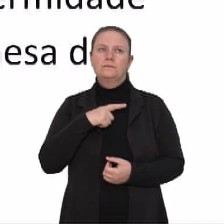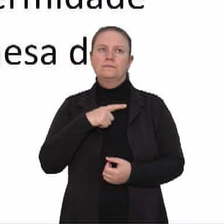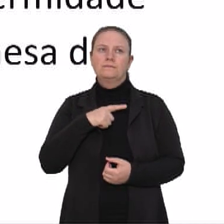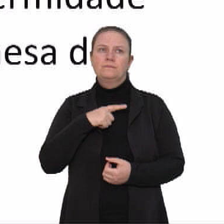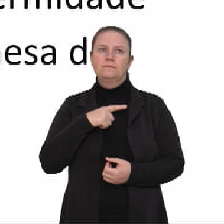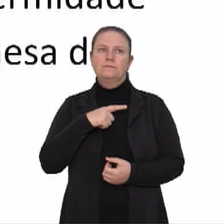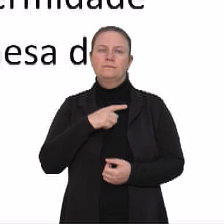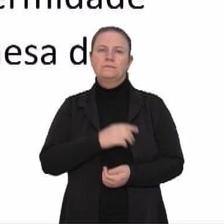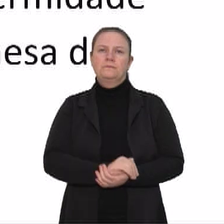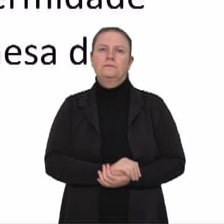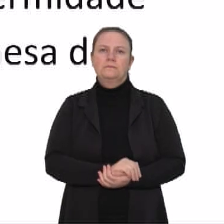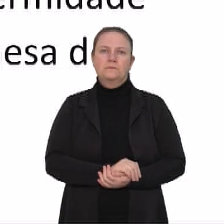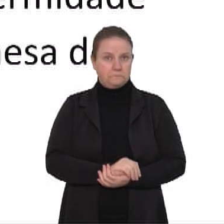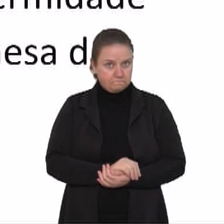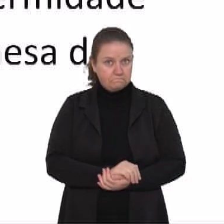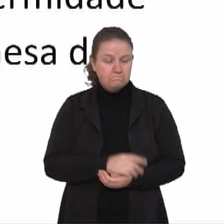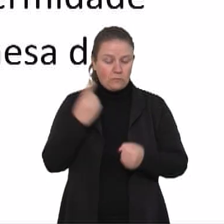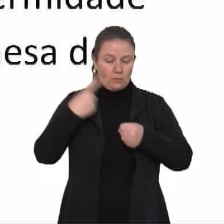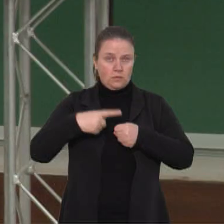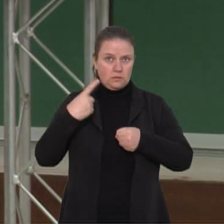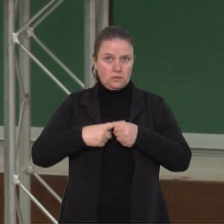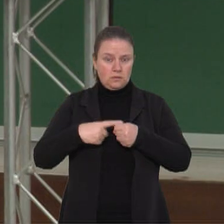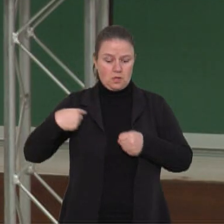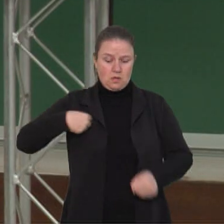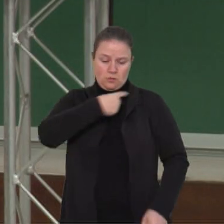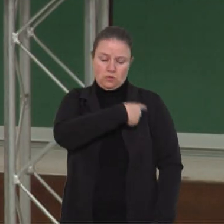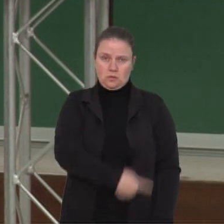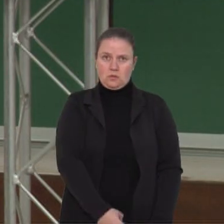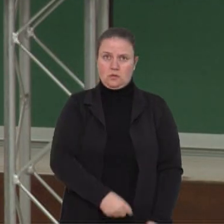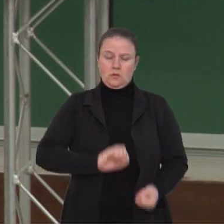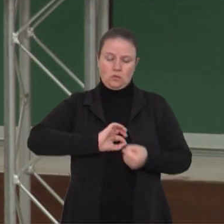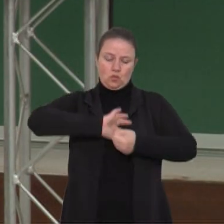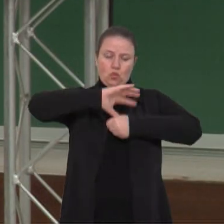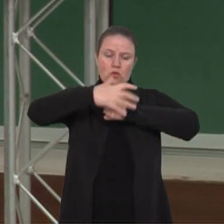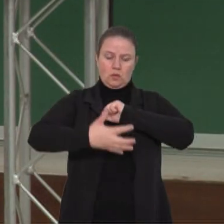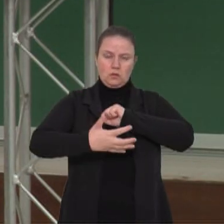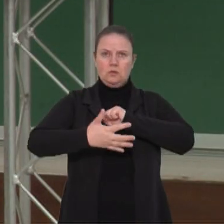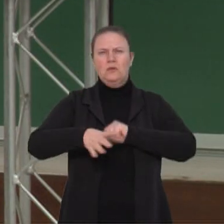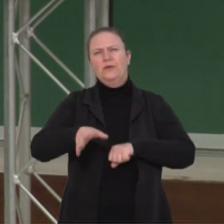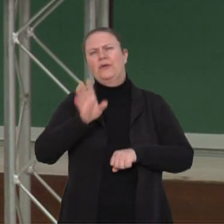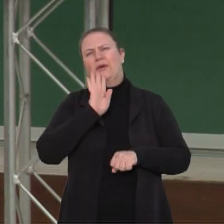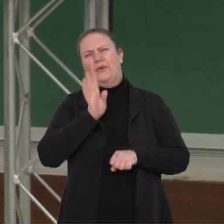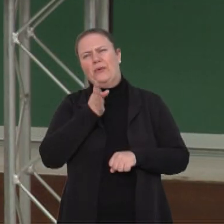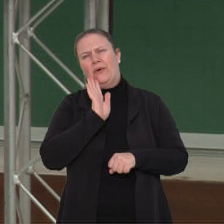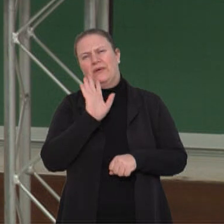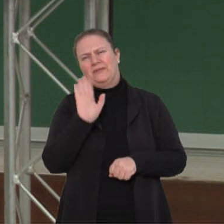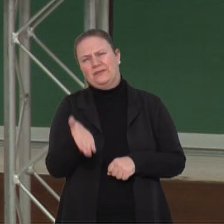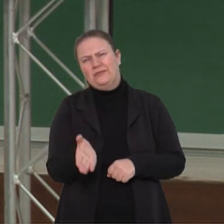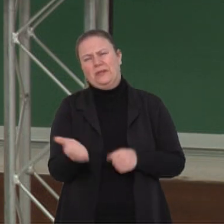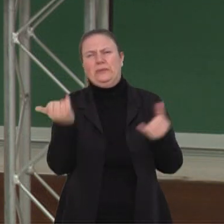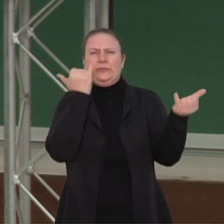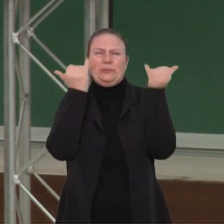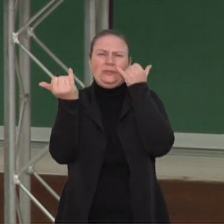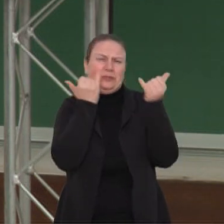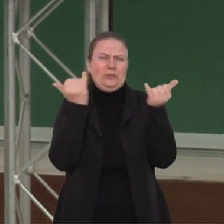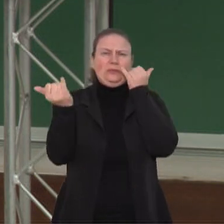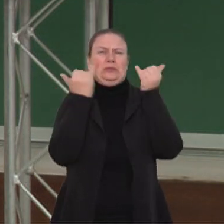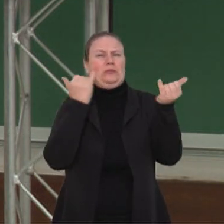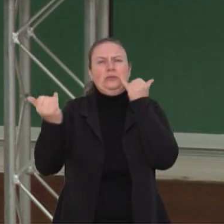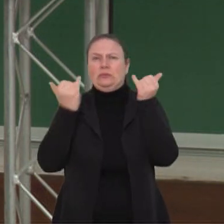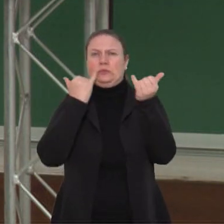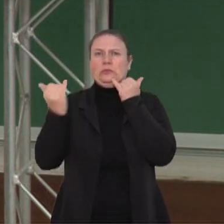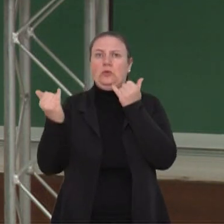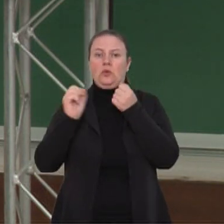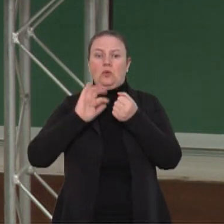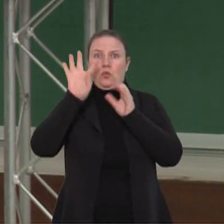continuar? Então, aqui está falando sobre o Covid-19. Sei que vocês estão cansados de ouvir falar sobre isso, mas esse é